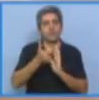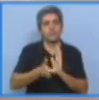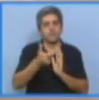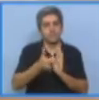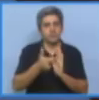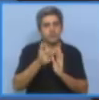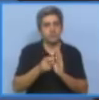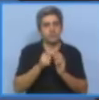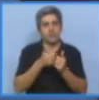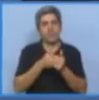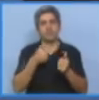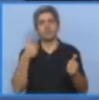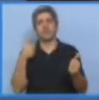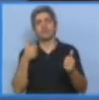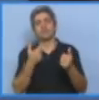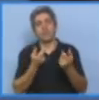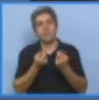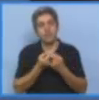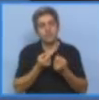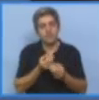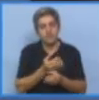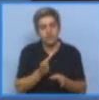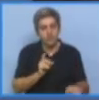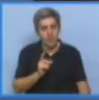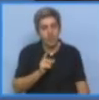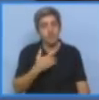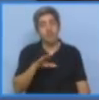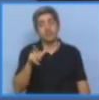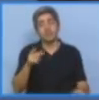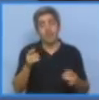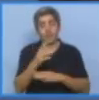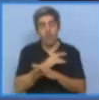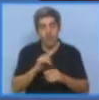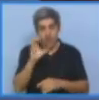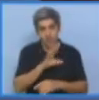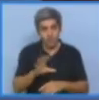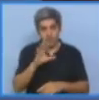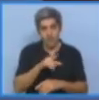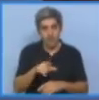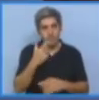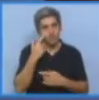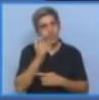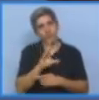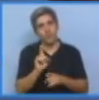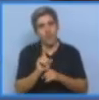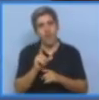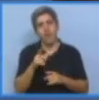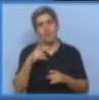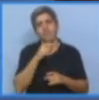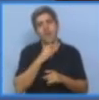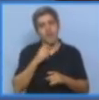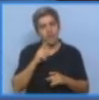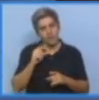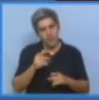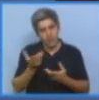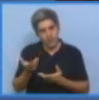padre distante. E com esta participação, com este campeonato nacional, mostra-se um padre mais próximo,